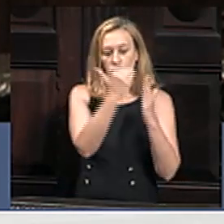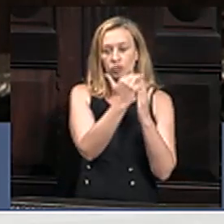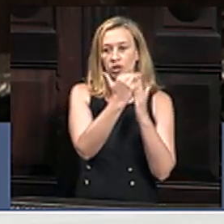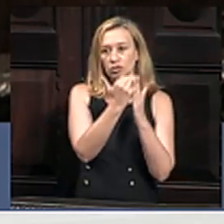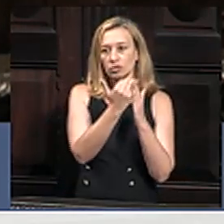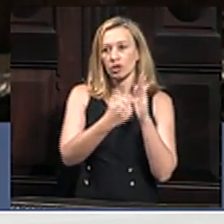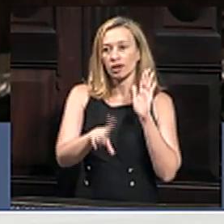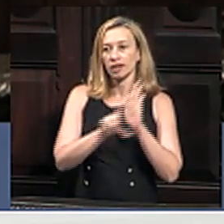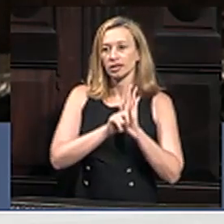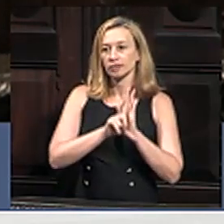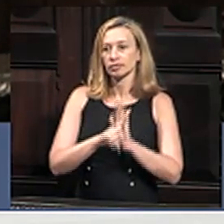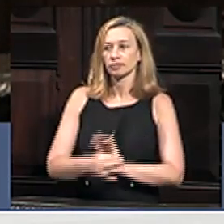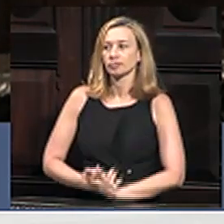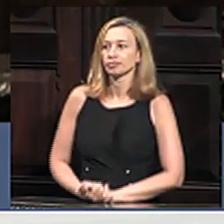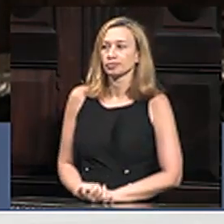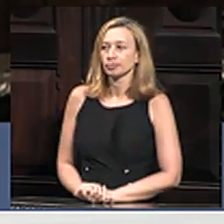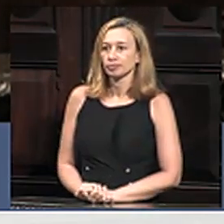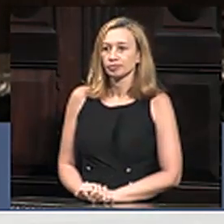Constituição.